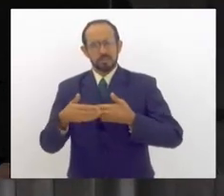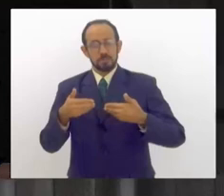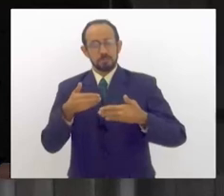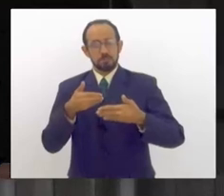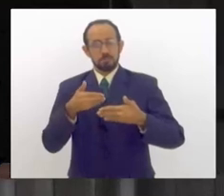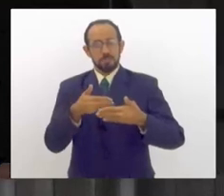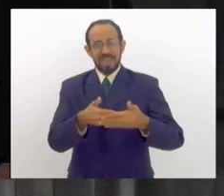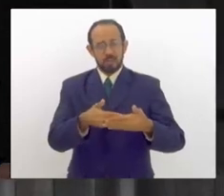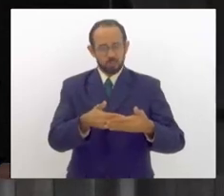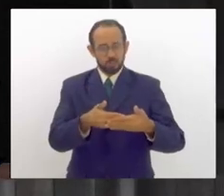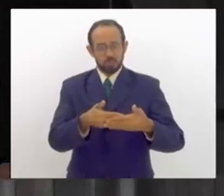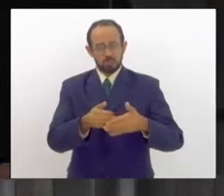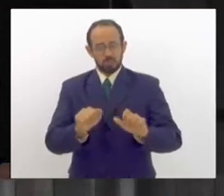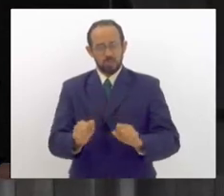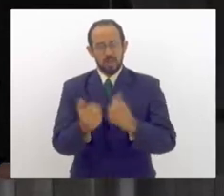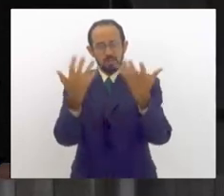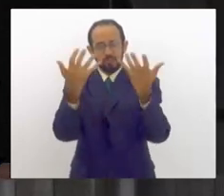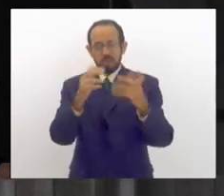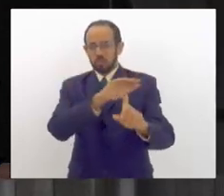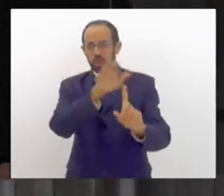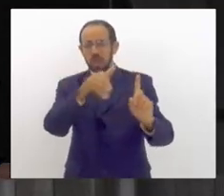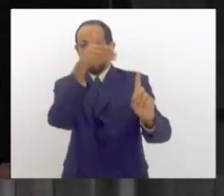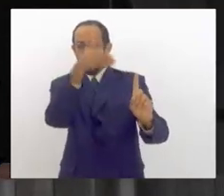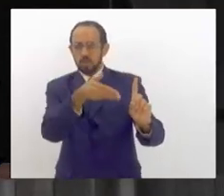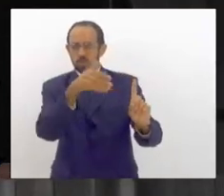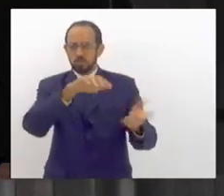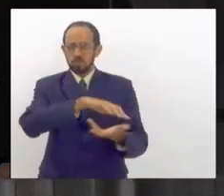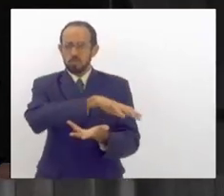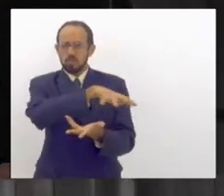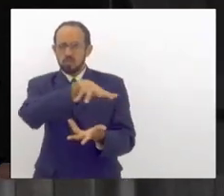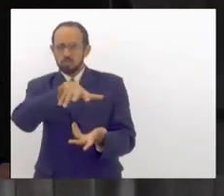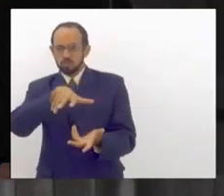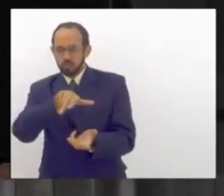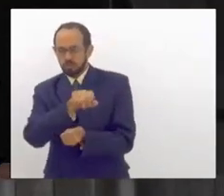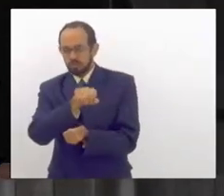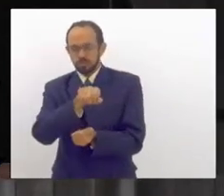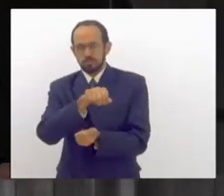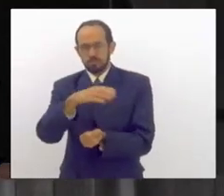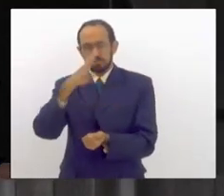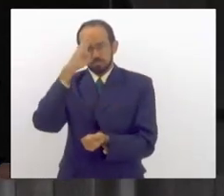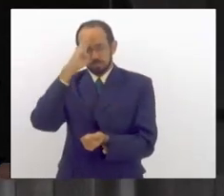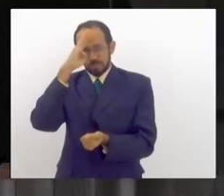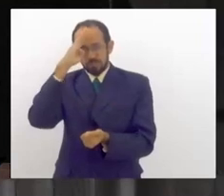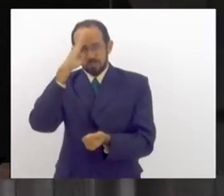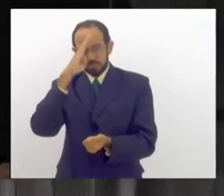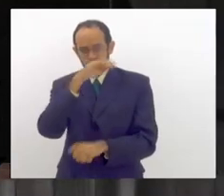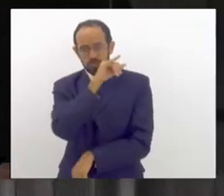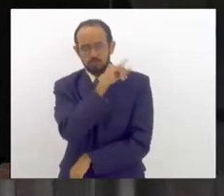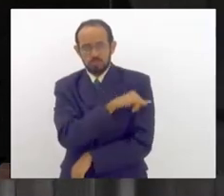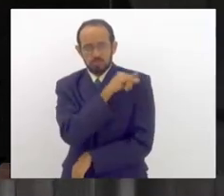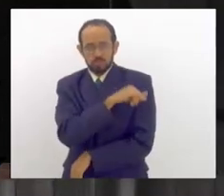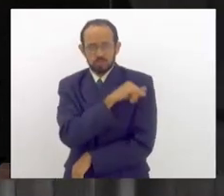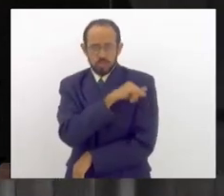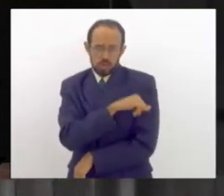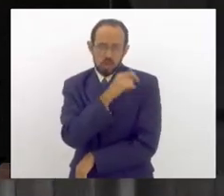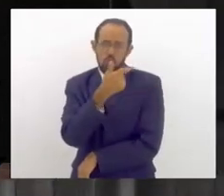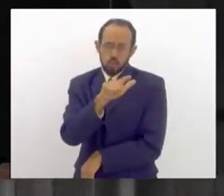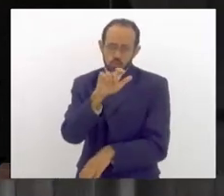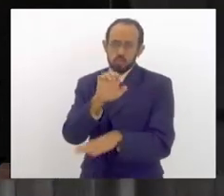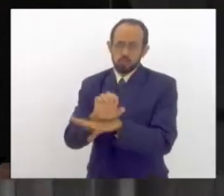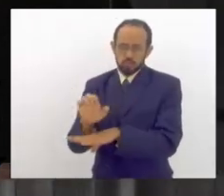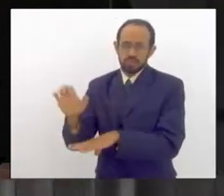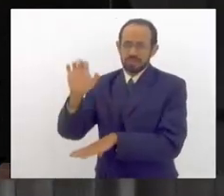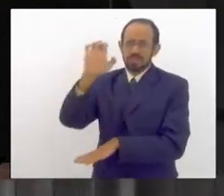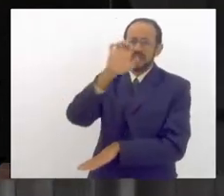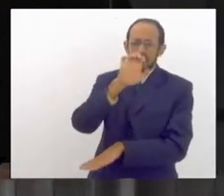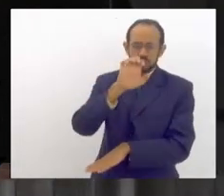evento conhecido mundialmente, principalmente no caso do Rio de Janeiro e outros estados do nosso país, mas